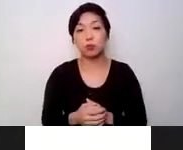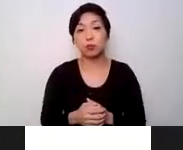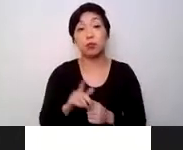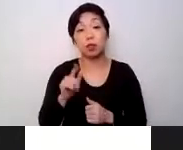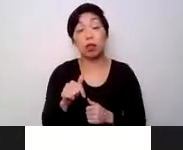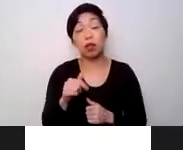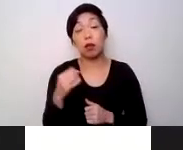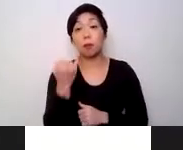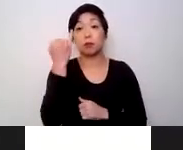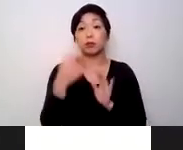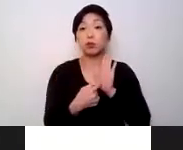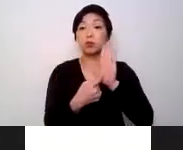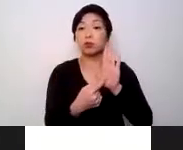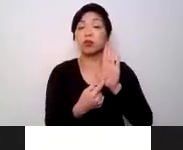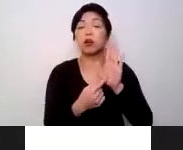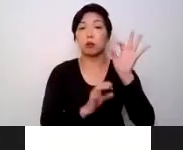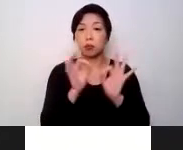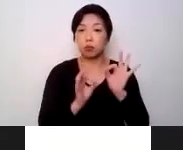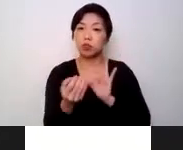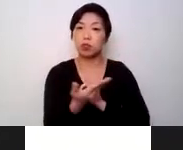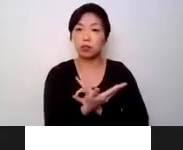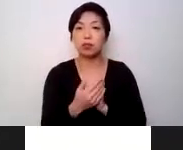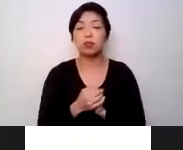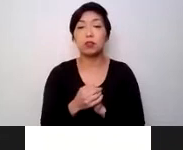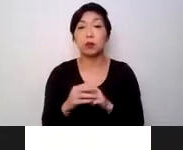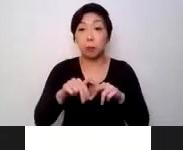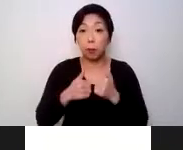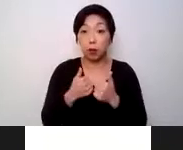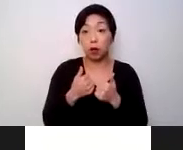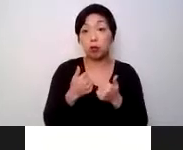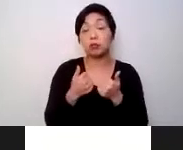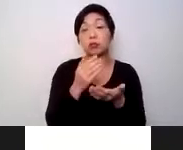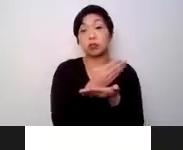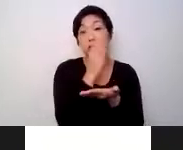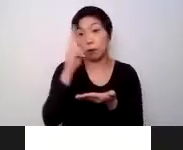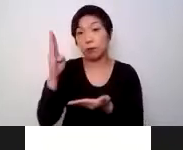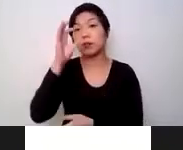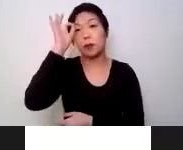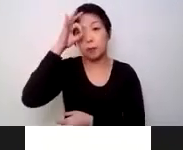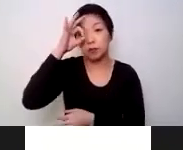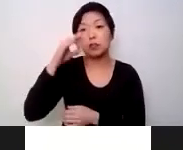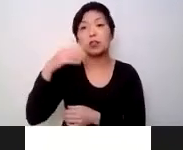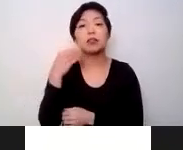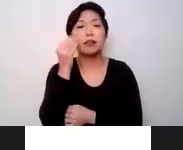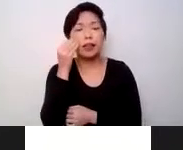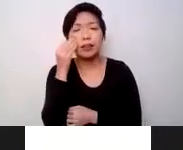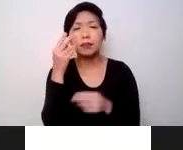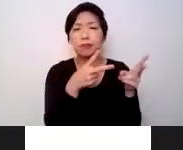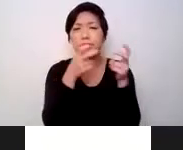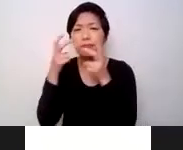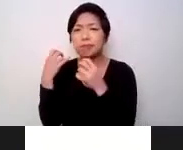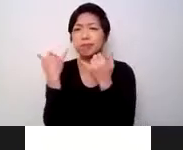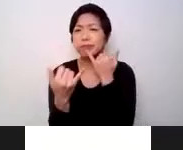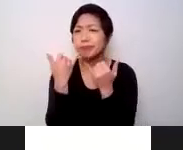ao projeto que ele fez justamente por conta da biblioteca Mário de Andrade para a gente tentar ver algumas similaridades